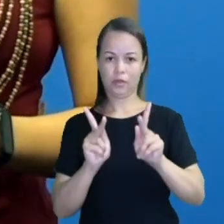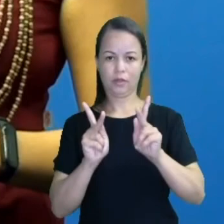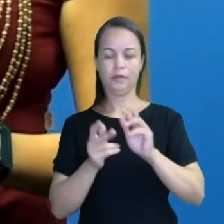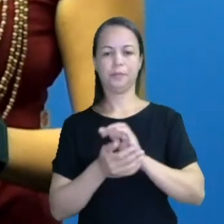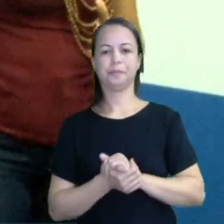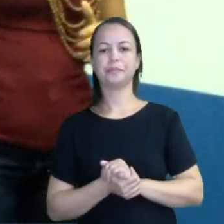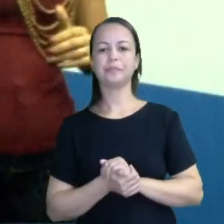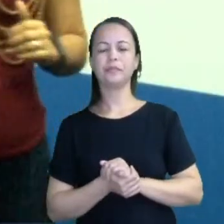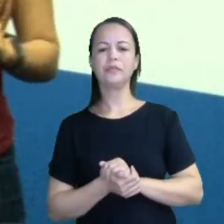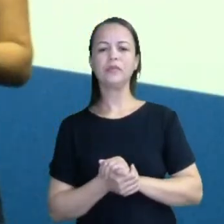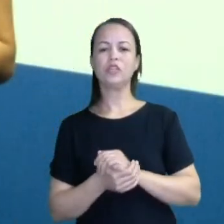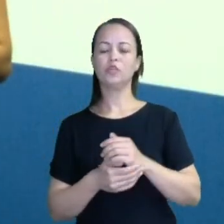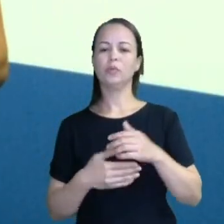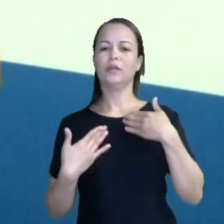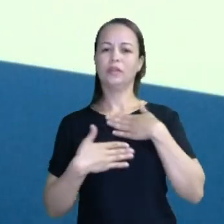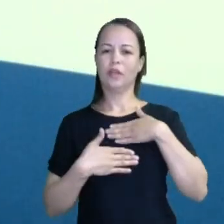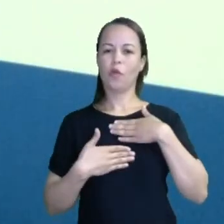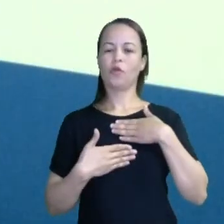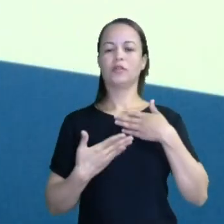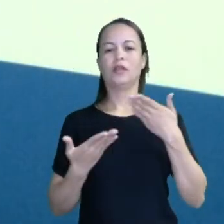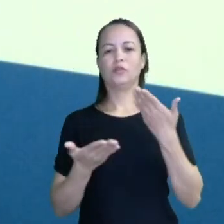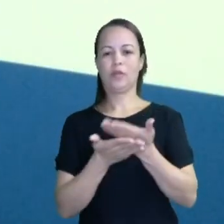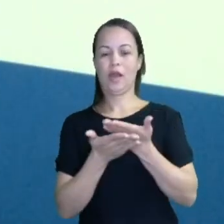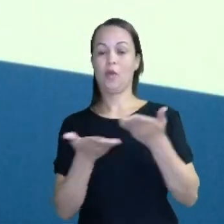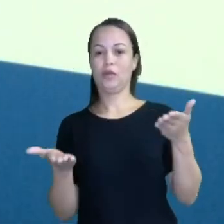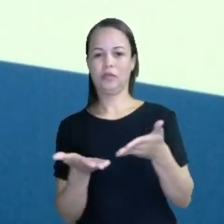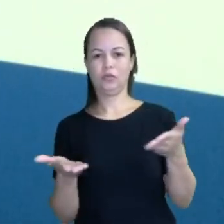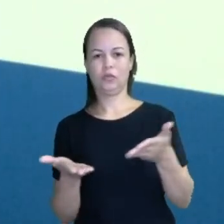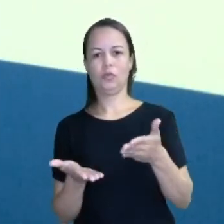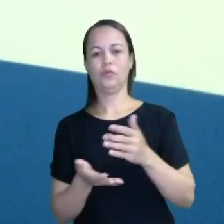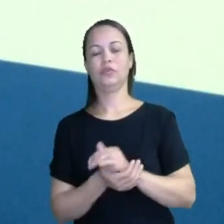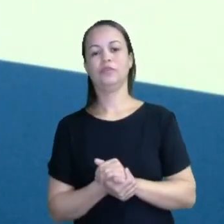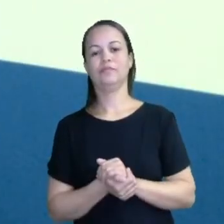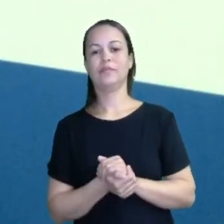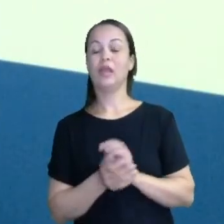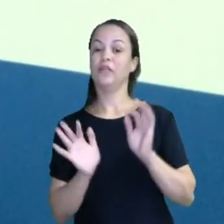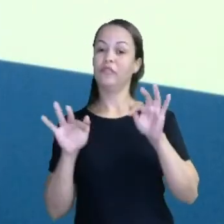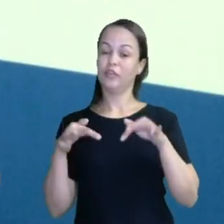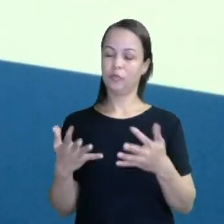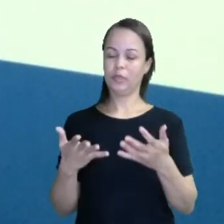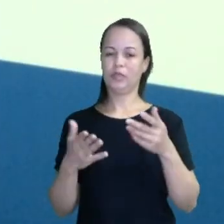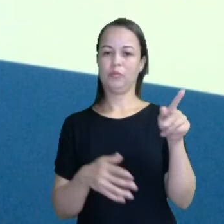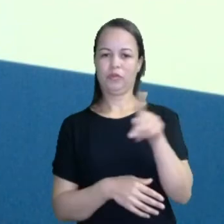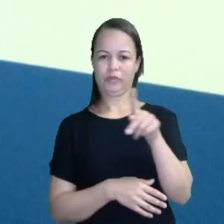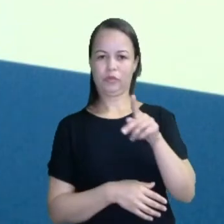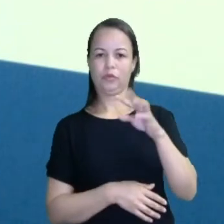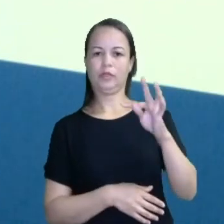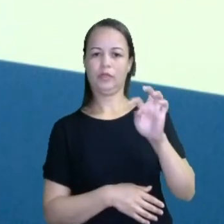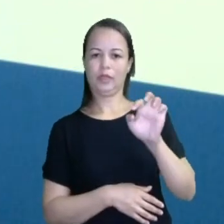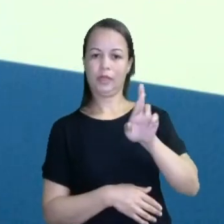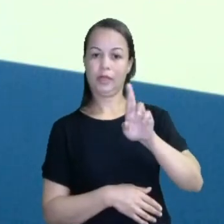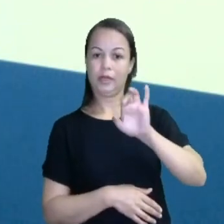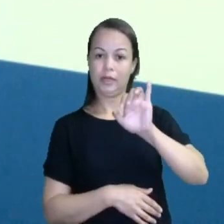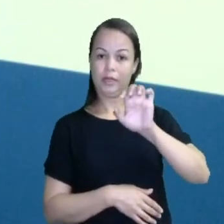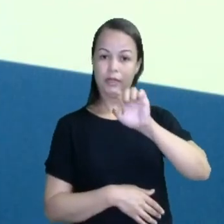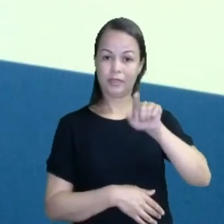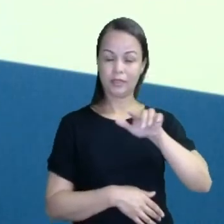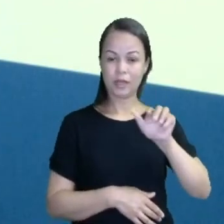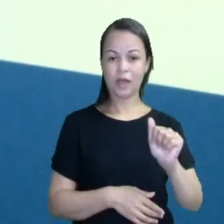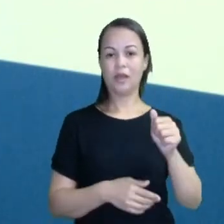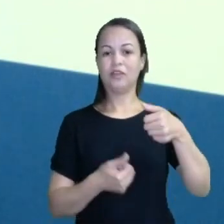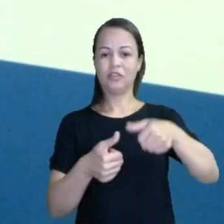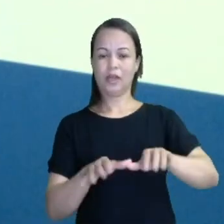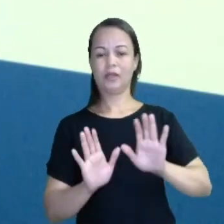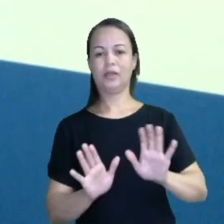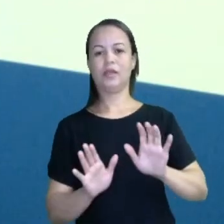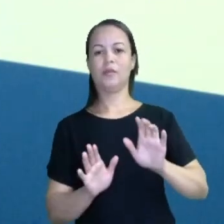Ok? Espero que tenham gostado da aula de hoje, tá bom? Infelizmente, a professora Tereza não pôde estar aqui, mas na próxima ela vai estar, com certeza,